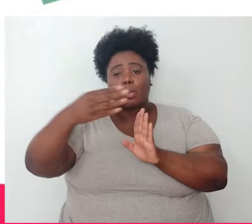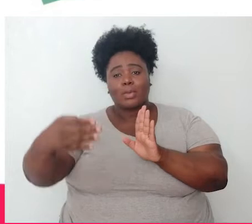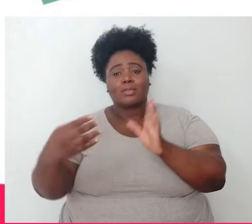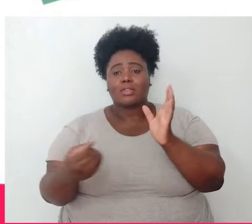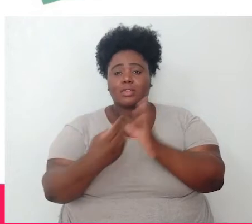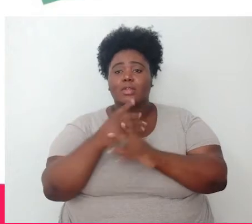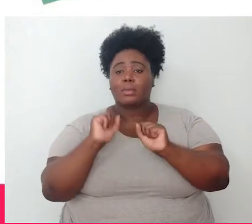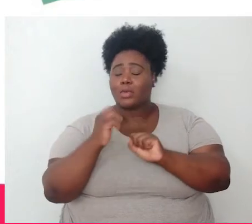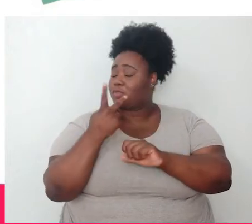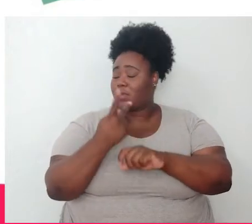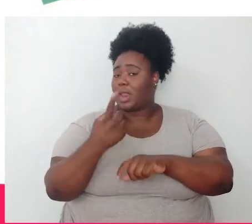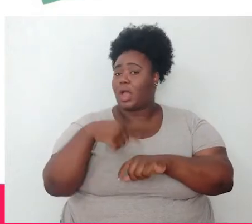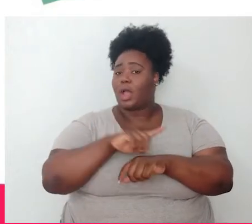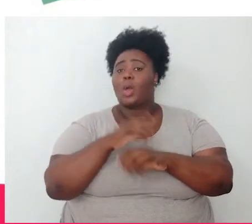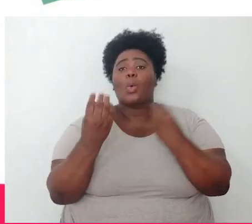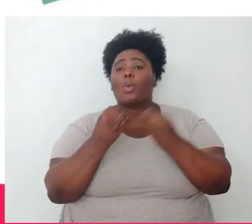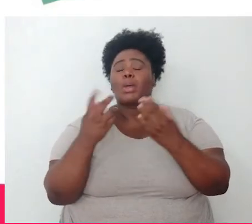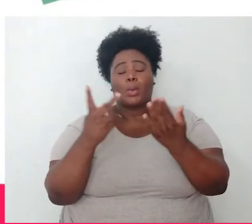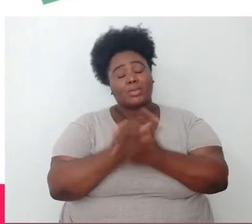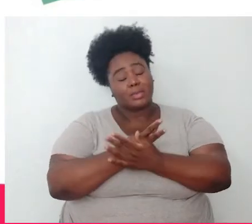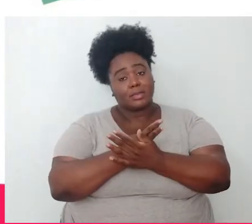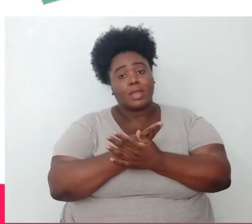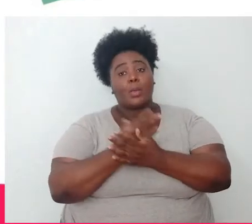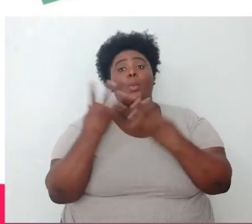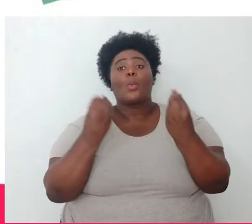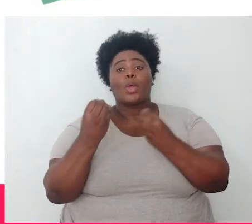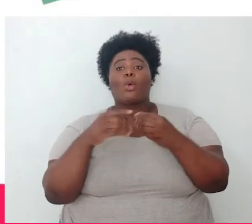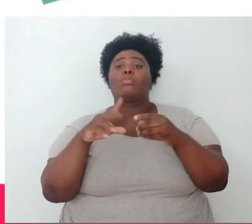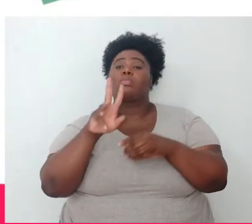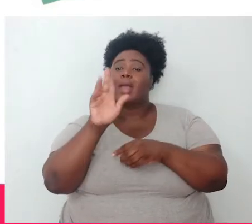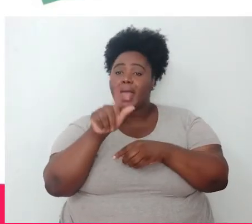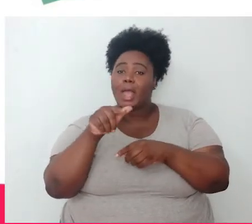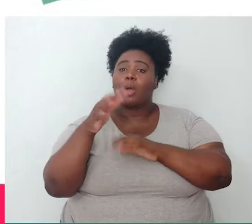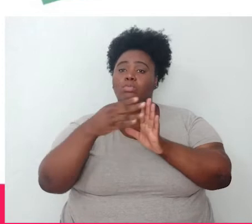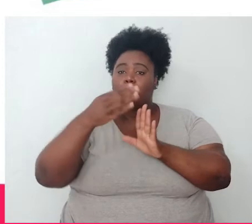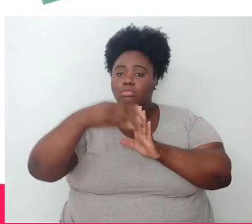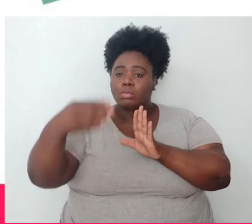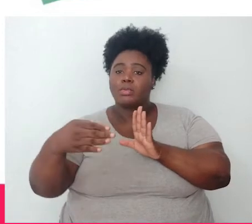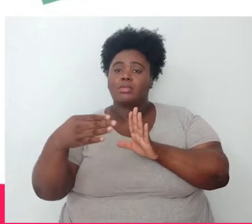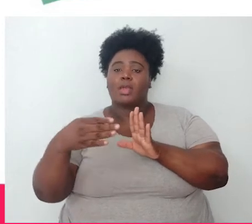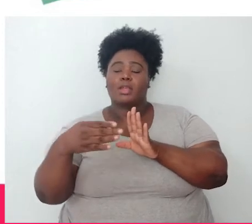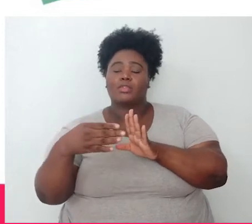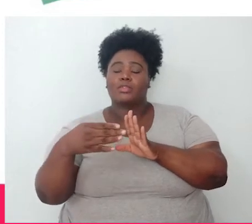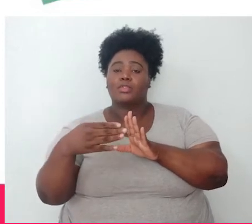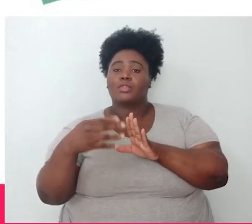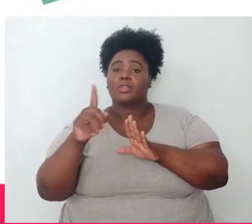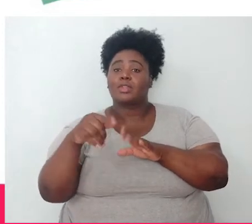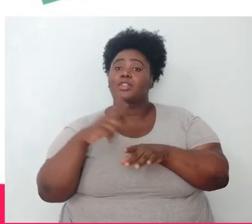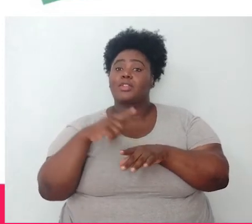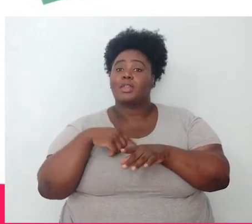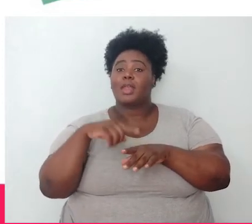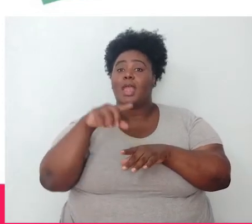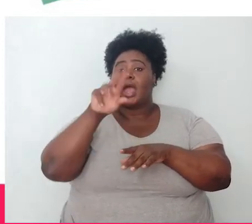criativo. Você pode nos contar um pouco assim como é que se deu e como é que foi o processo nesse sentido de lidar com a